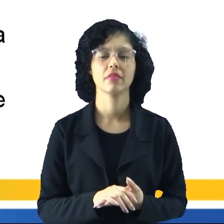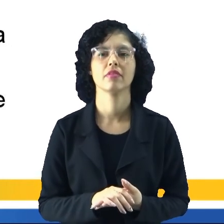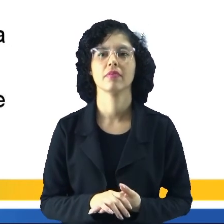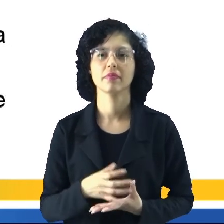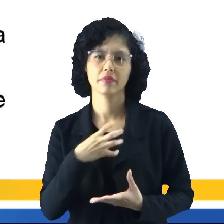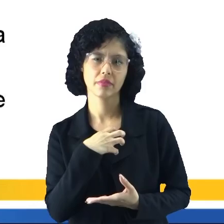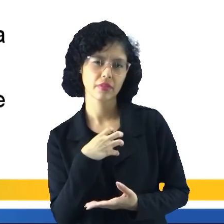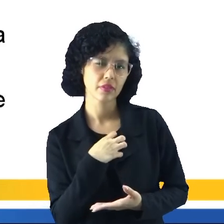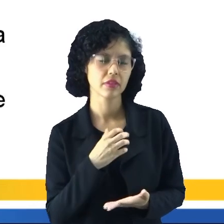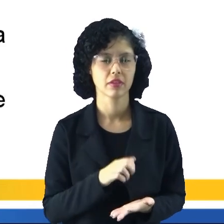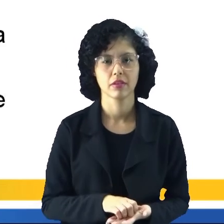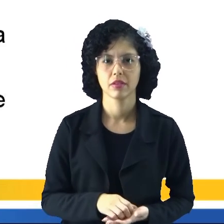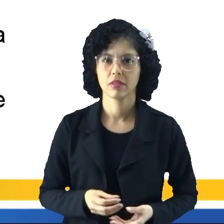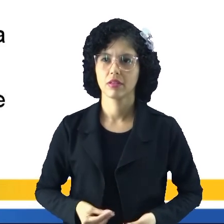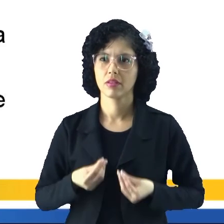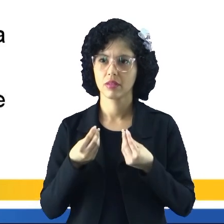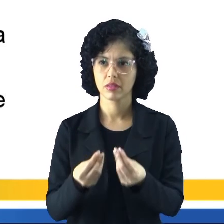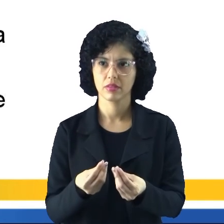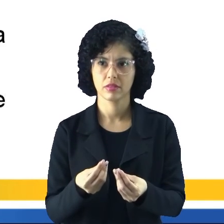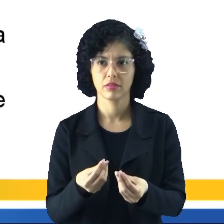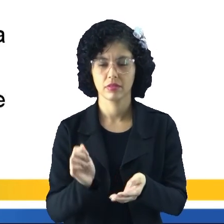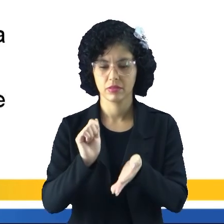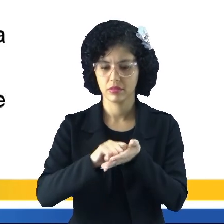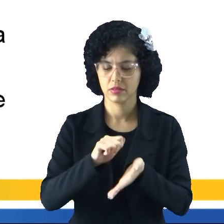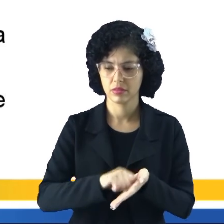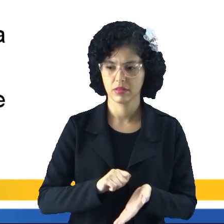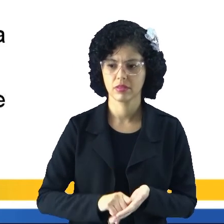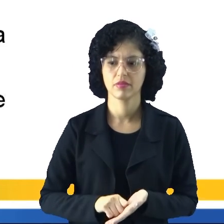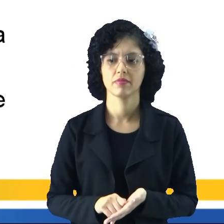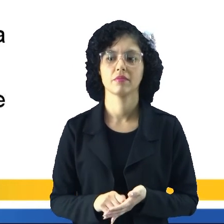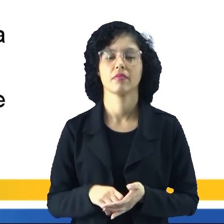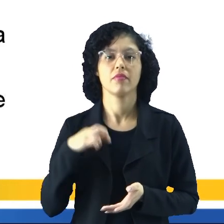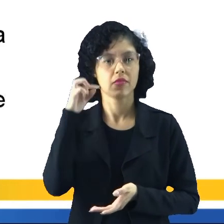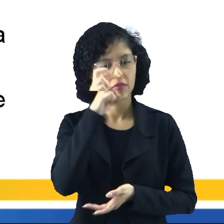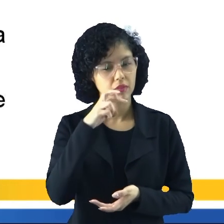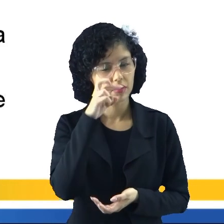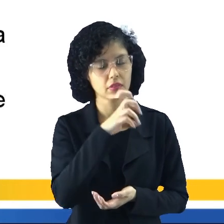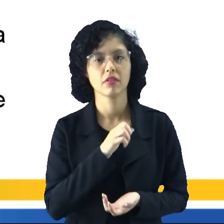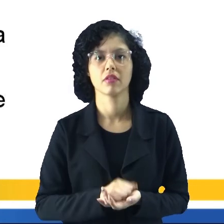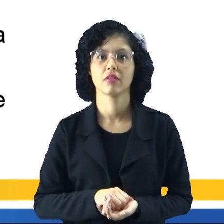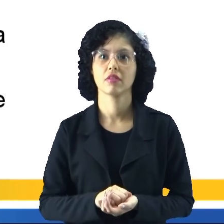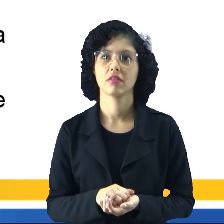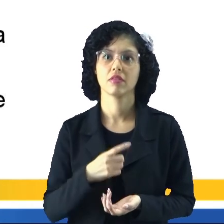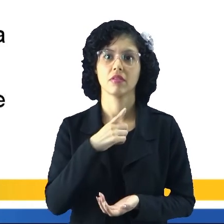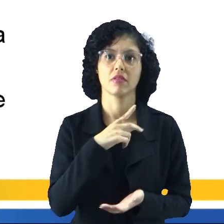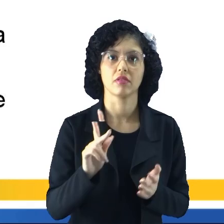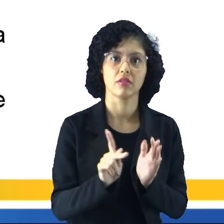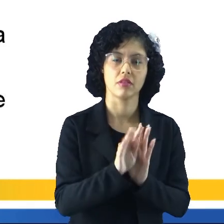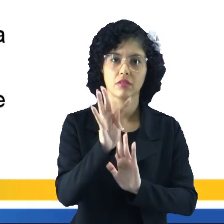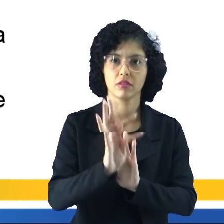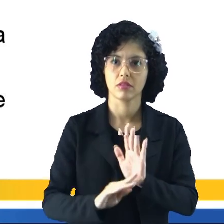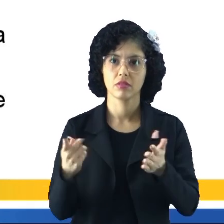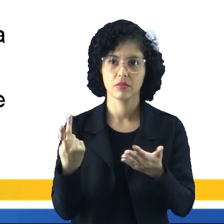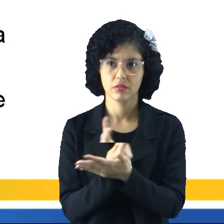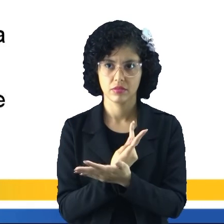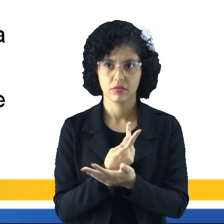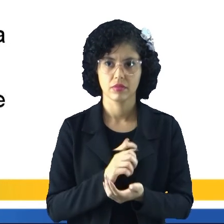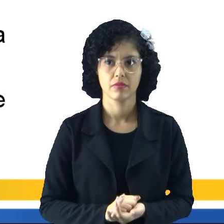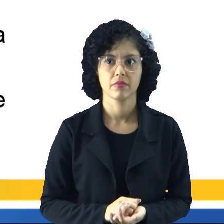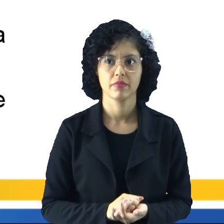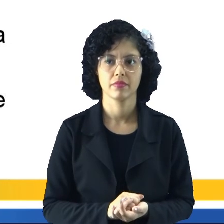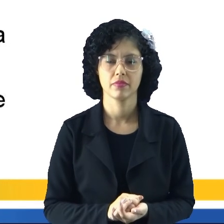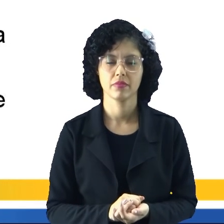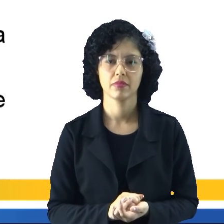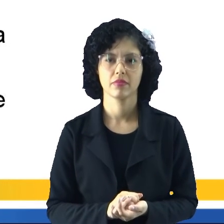um momento que ela se propôs a fazer a correção, né, ela analisa ali realmente o que está contido no texto, não sua